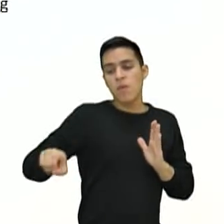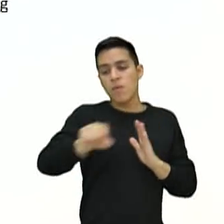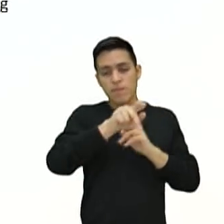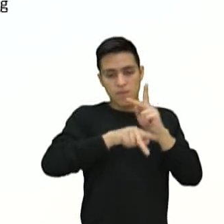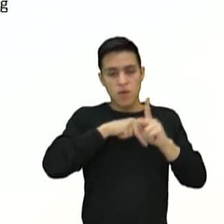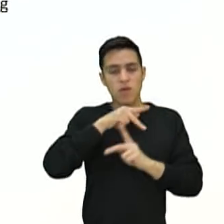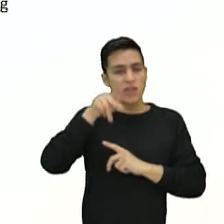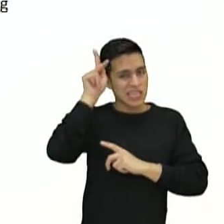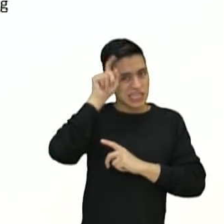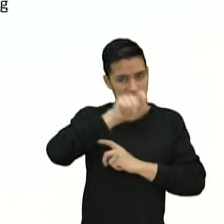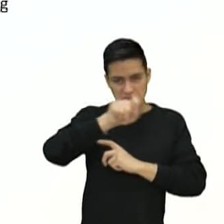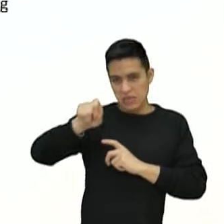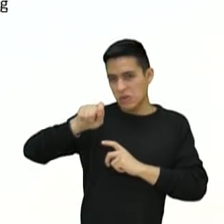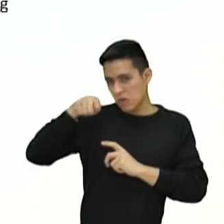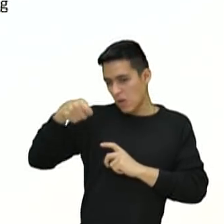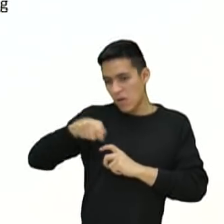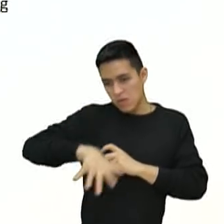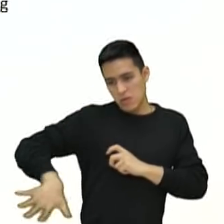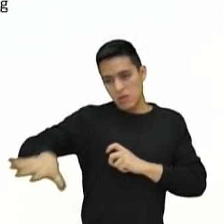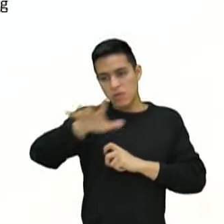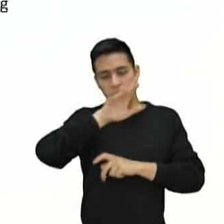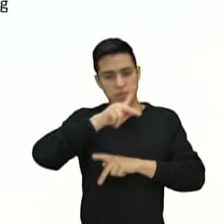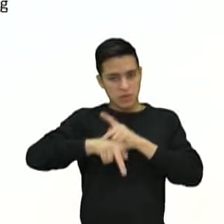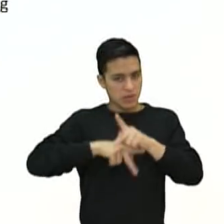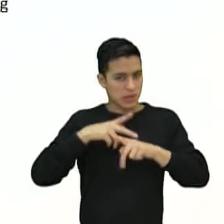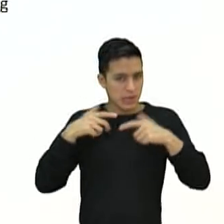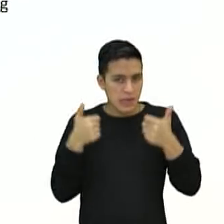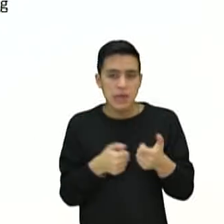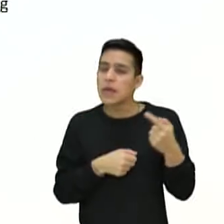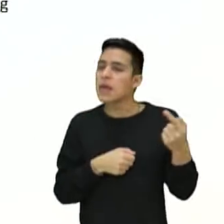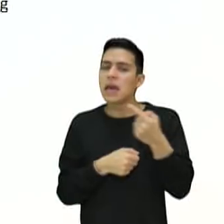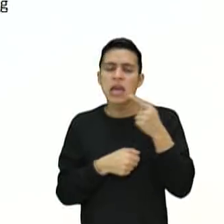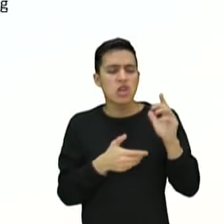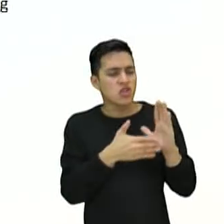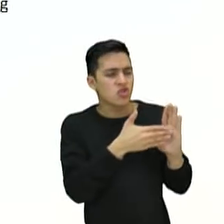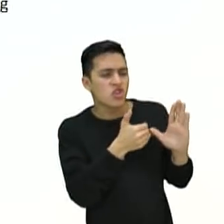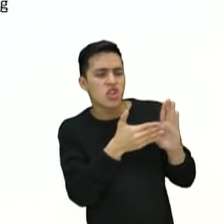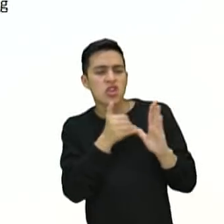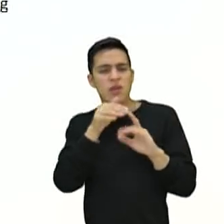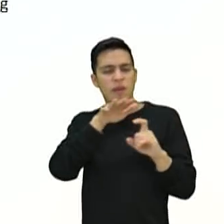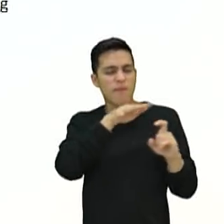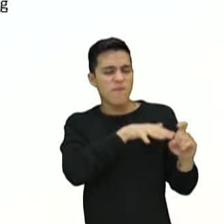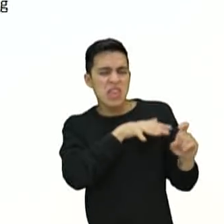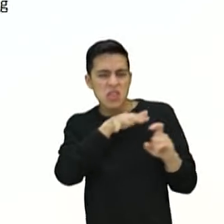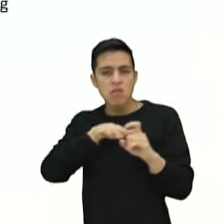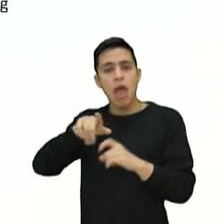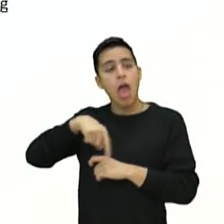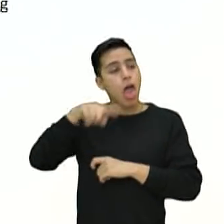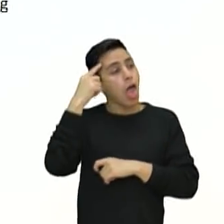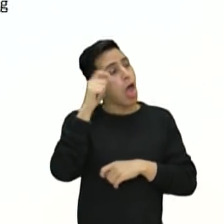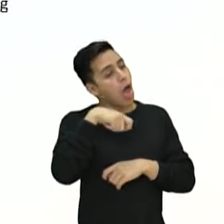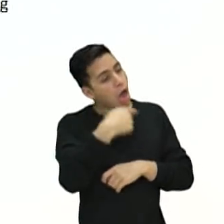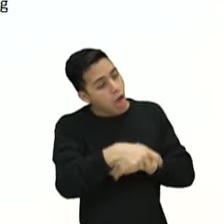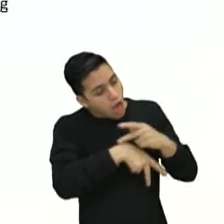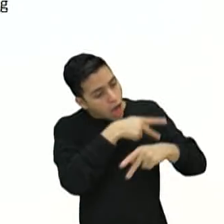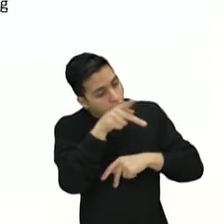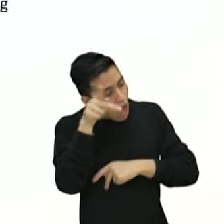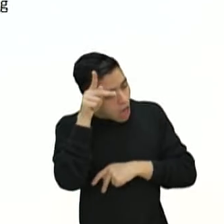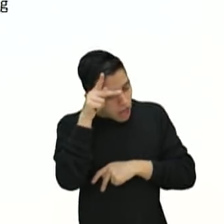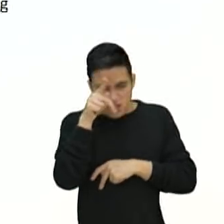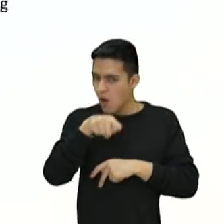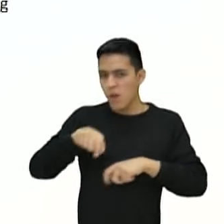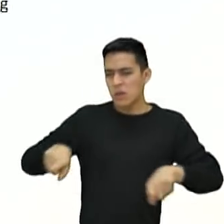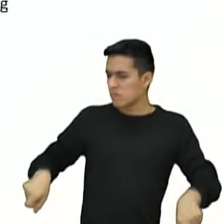indígenas, basicamente sobre ele, né? Também. Ele desmistifica algumas ideias que as pessoas têm sobre o povo indígena,